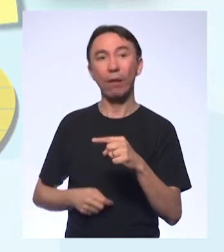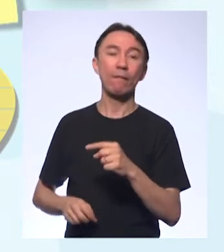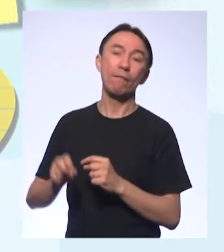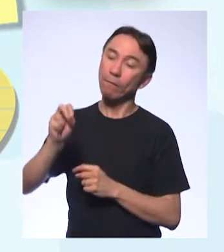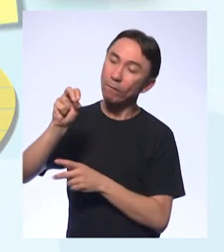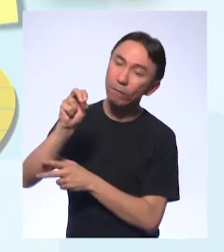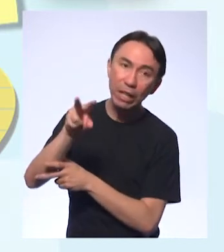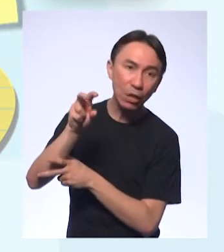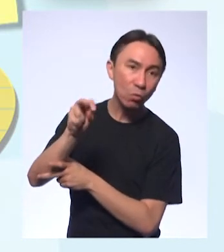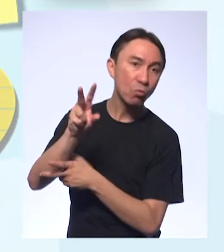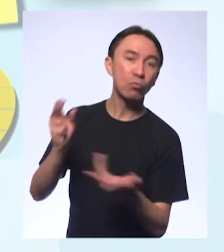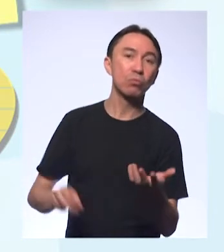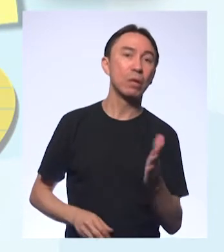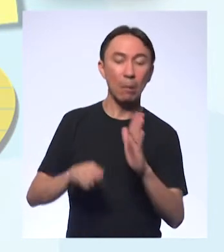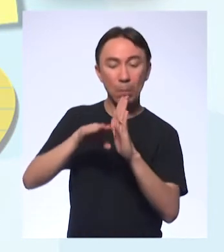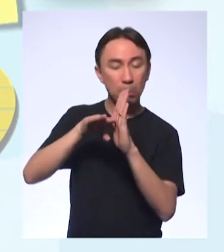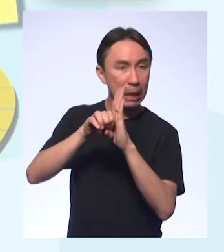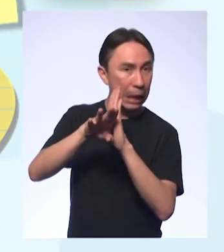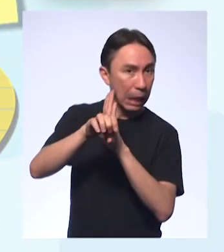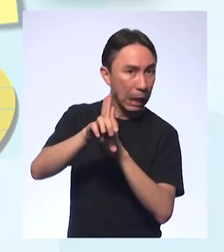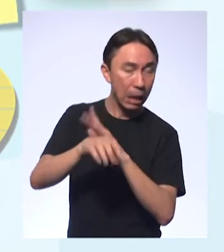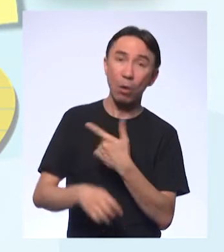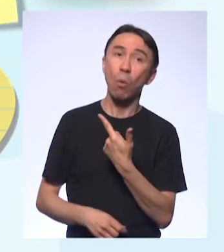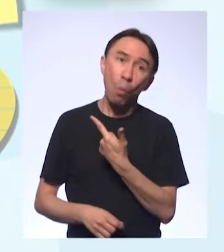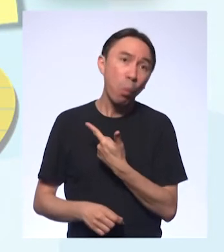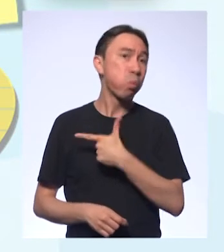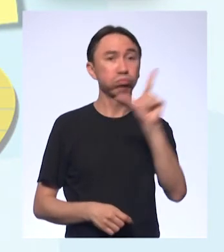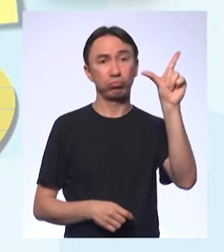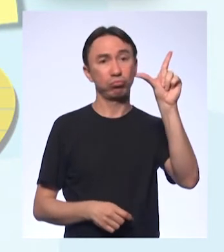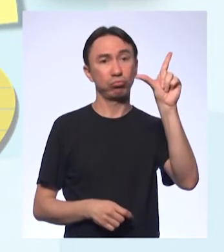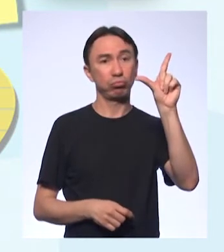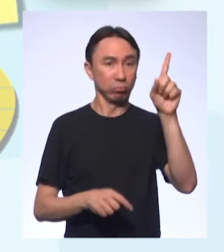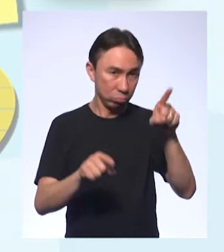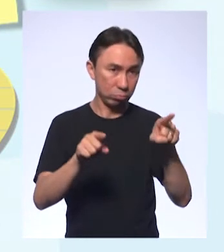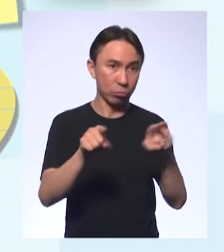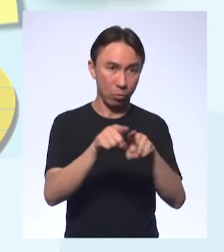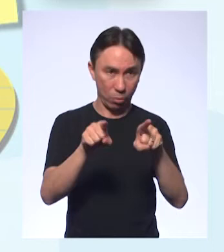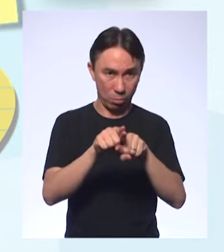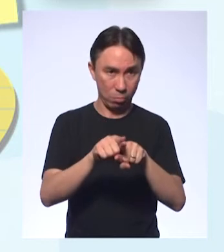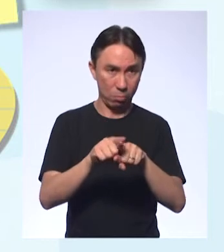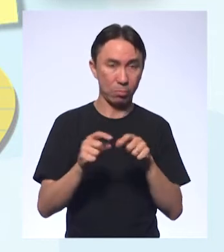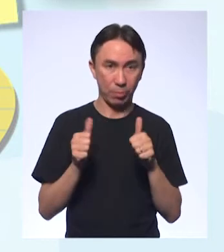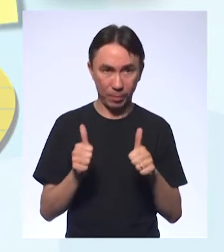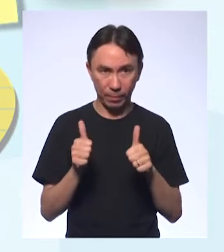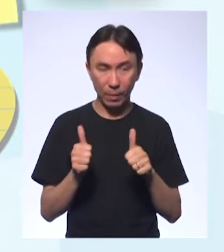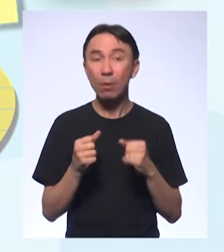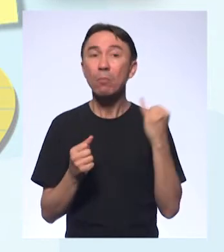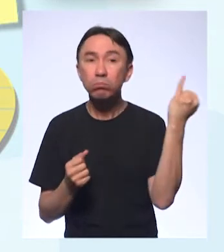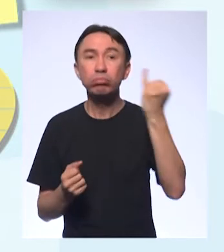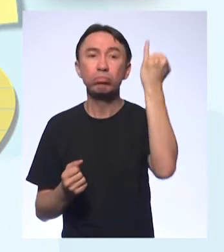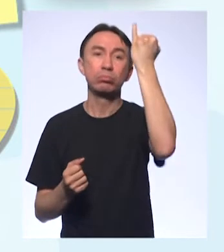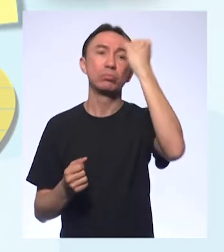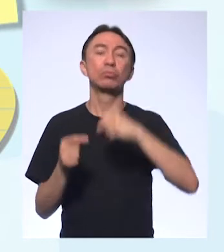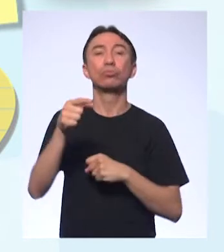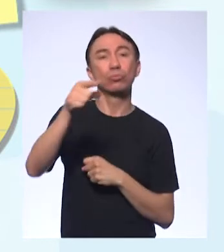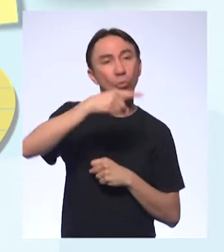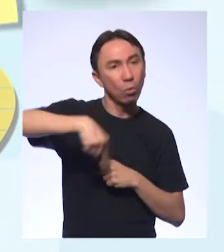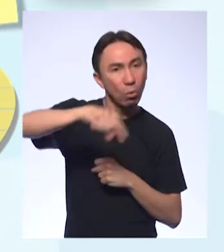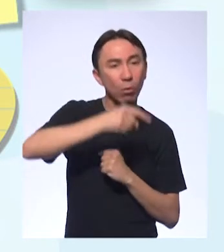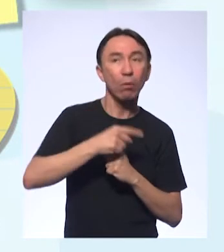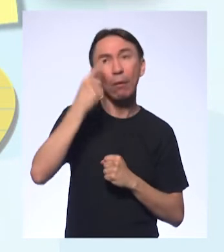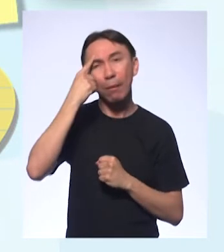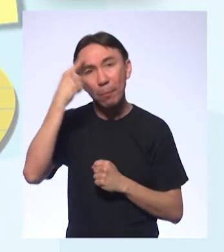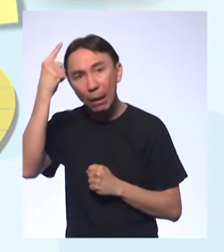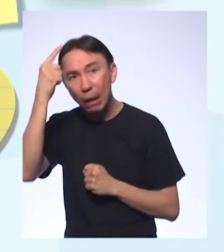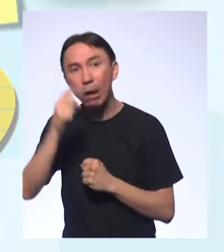por outros micro-organismos, tá? Então, eu acho que é sempre importante a gente lembrar, né, a diferença entre